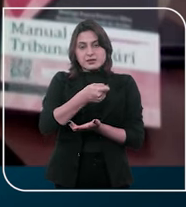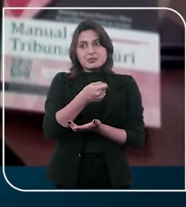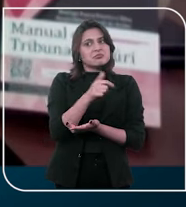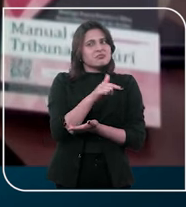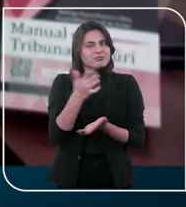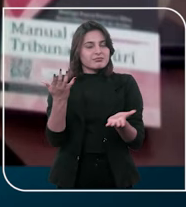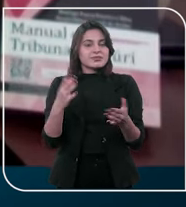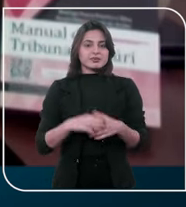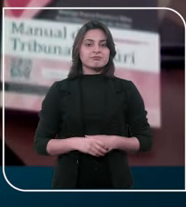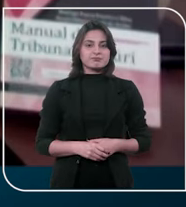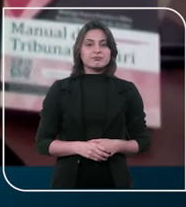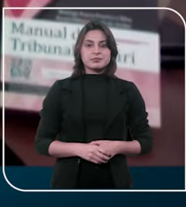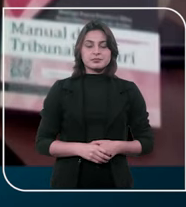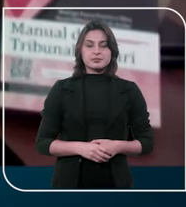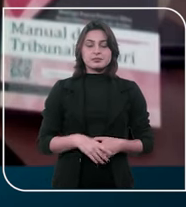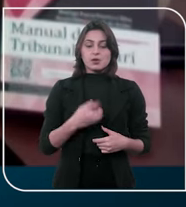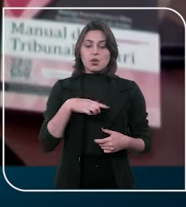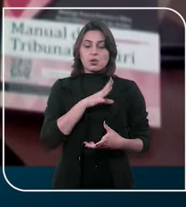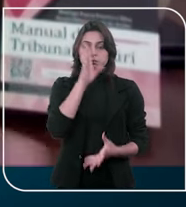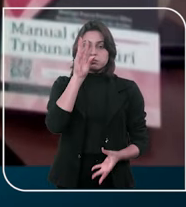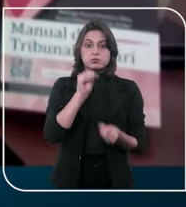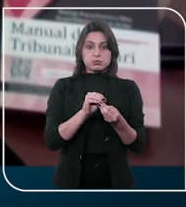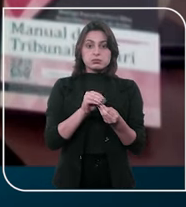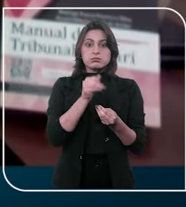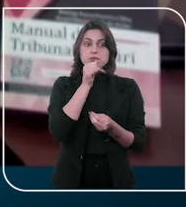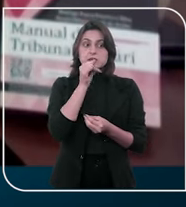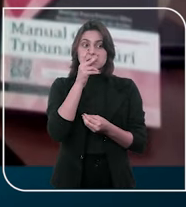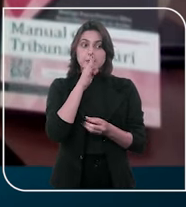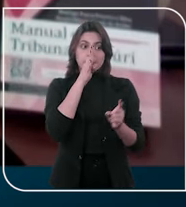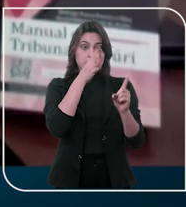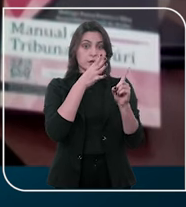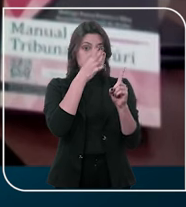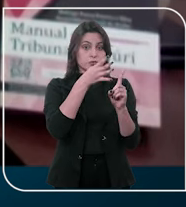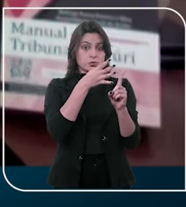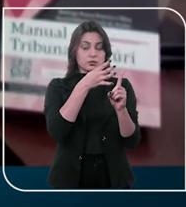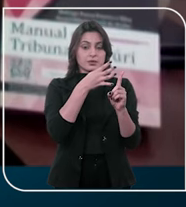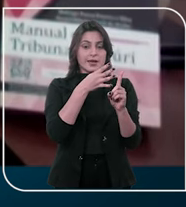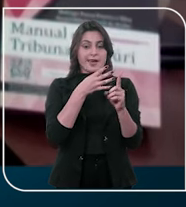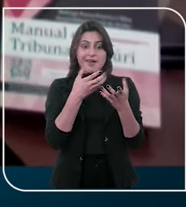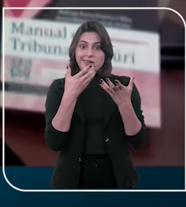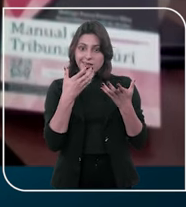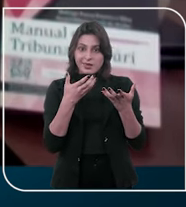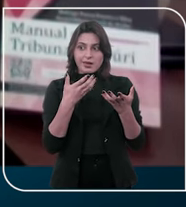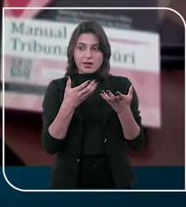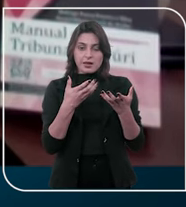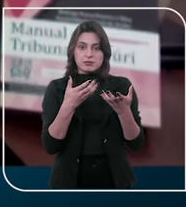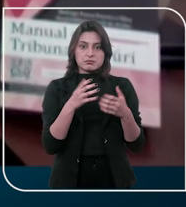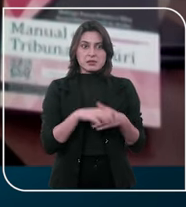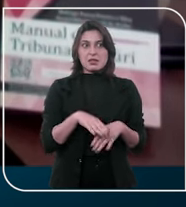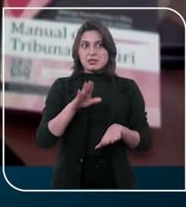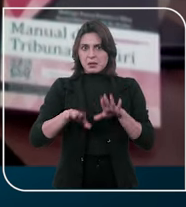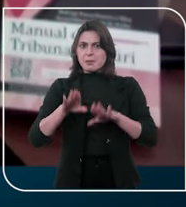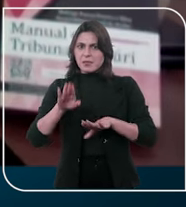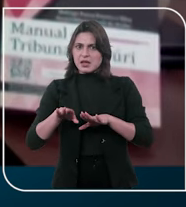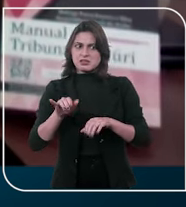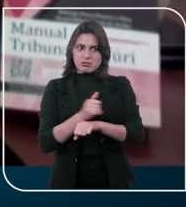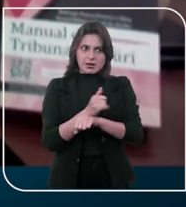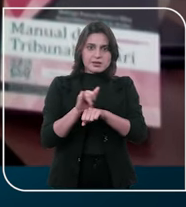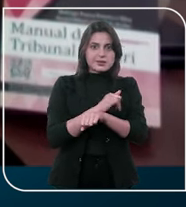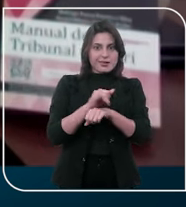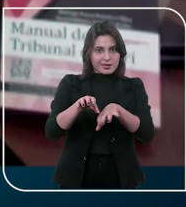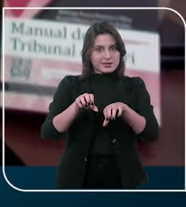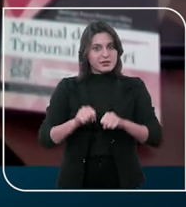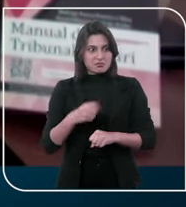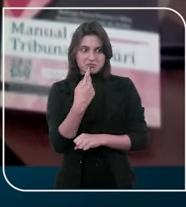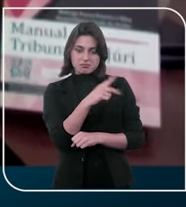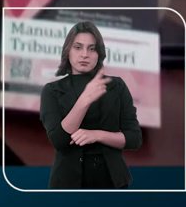concluir que se o acusado quiser, porque cada caso é um caso, vai depender da estratégia defensiva dele, ele pode, inclusive, se